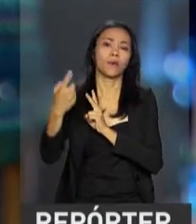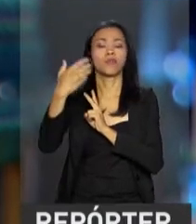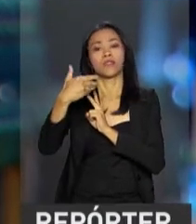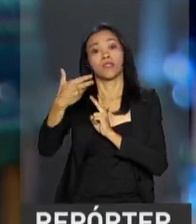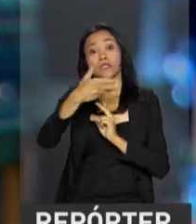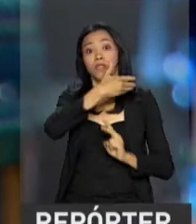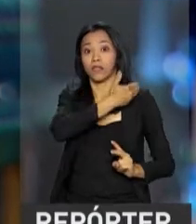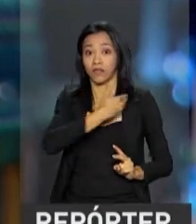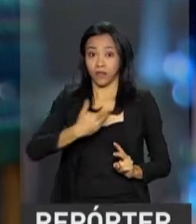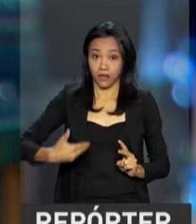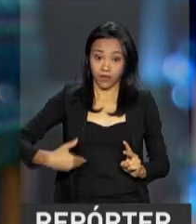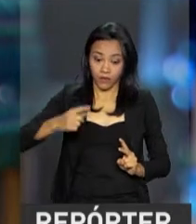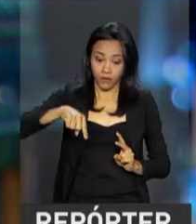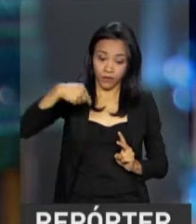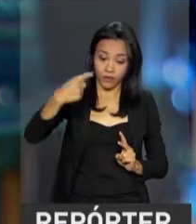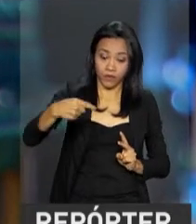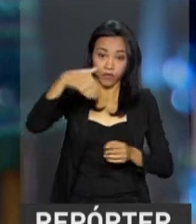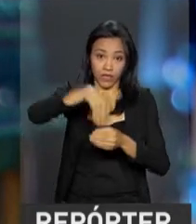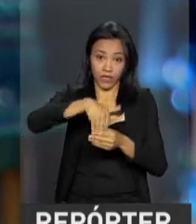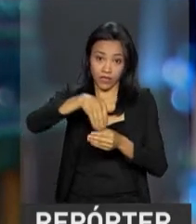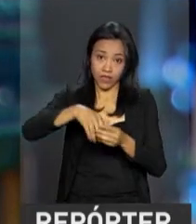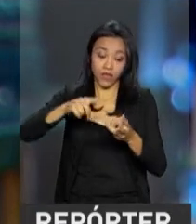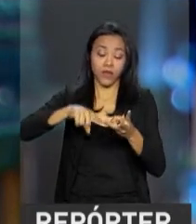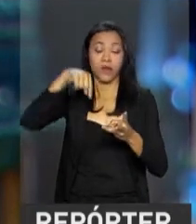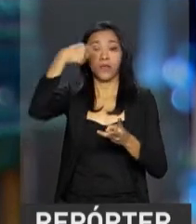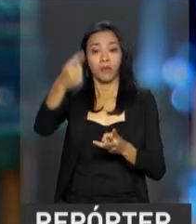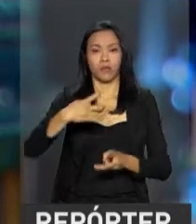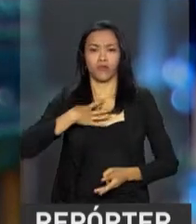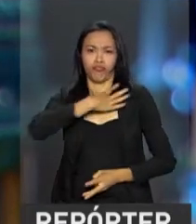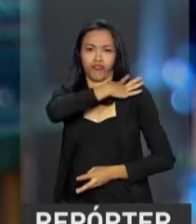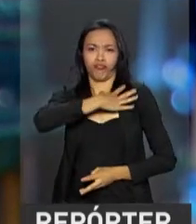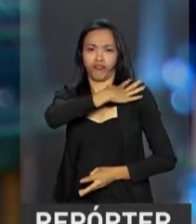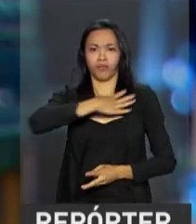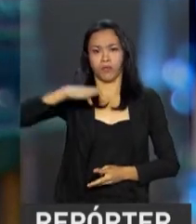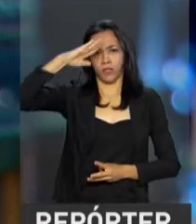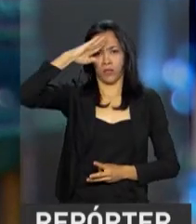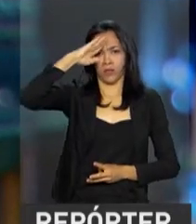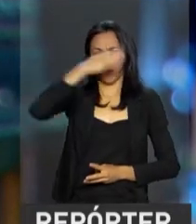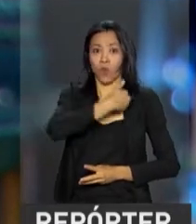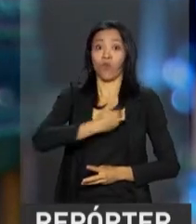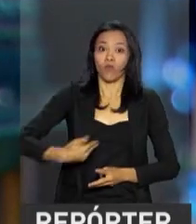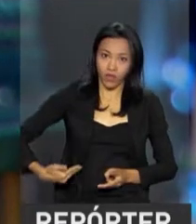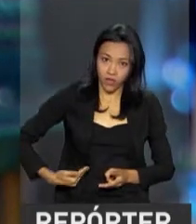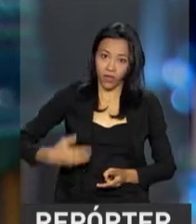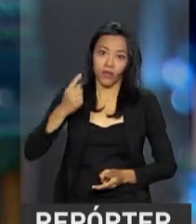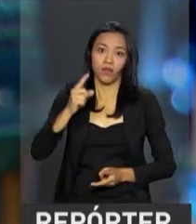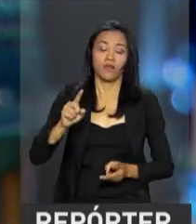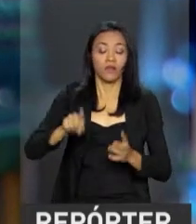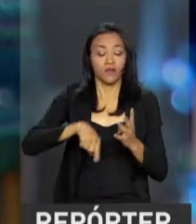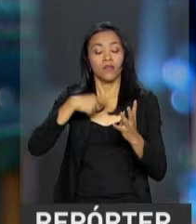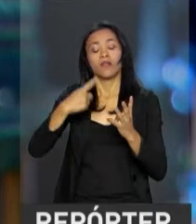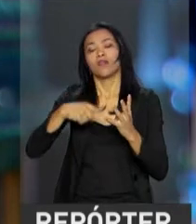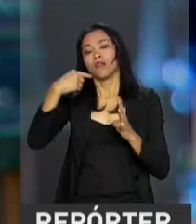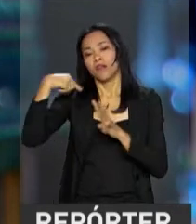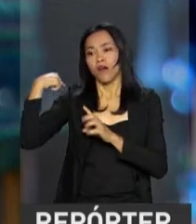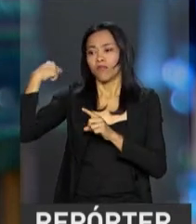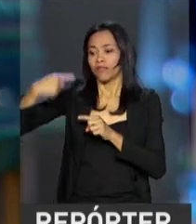República, passando por períodos como a ditadura militar, né, e a